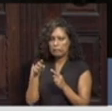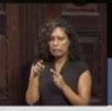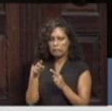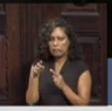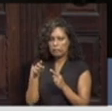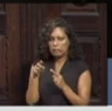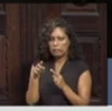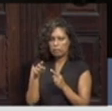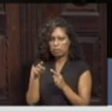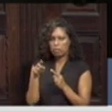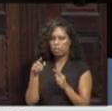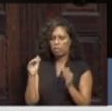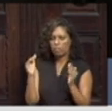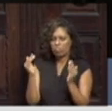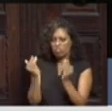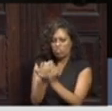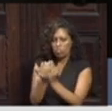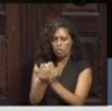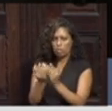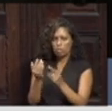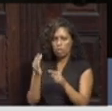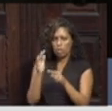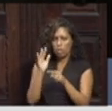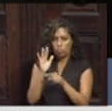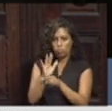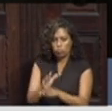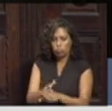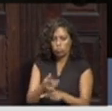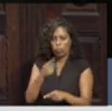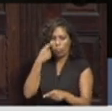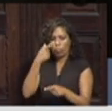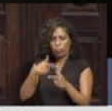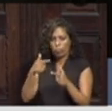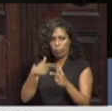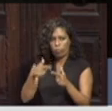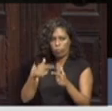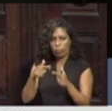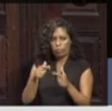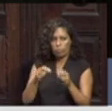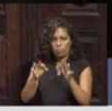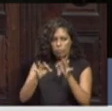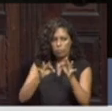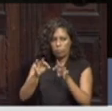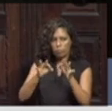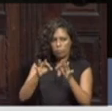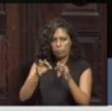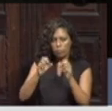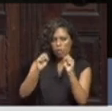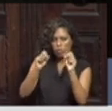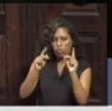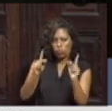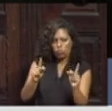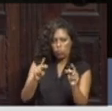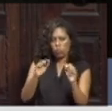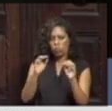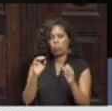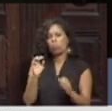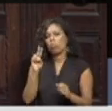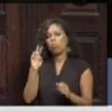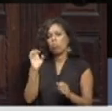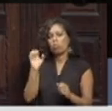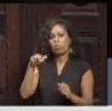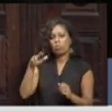de realização desse tipo de eventos. Então, acho que era importante que a gente pudesse discutir isso com o autor, as emendas estão apresentadas,